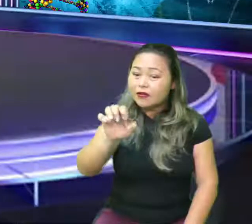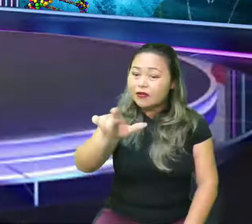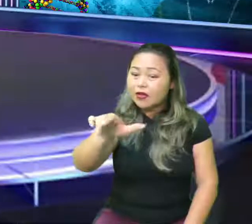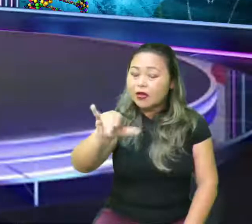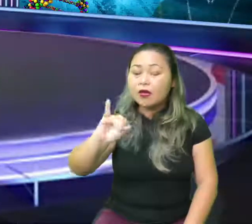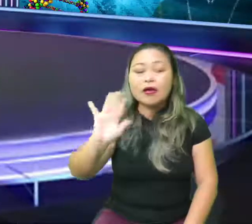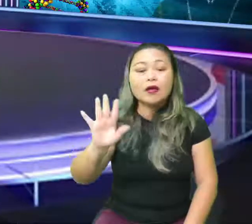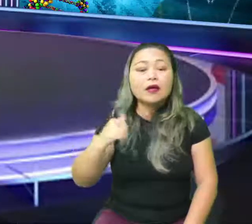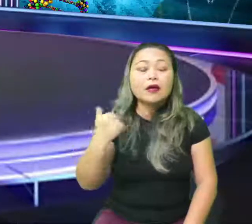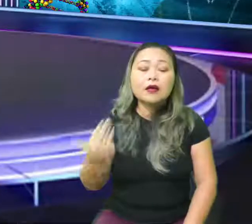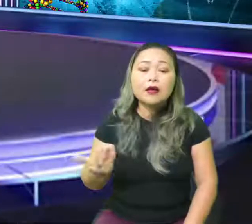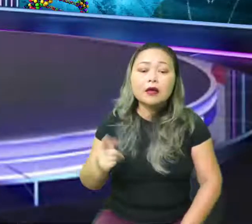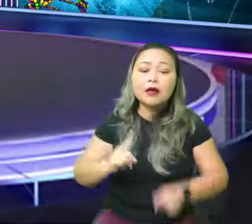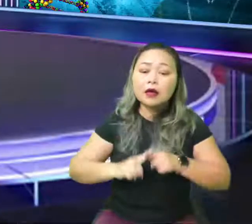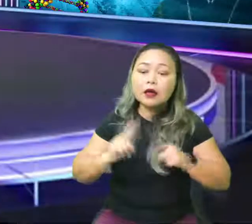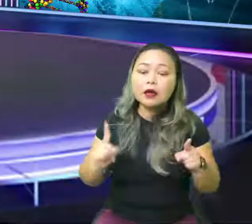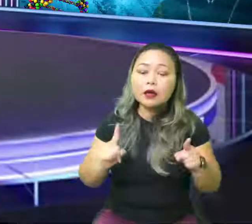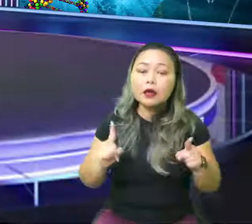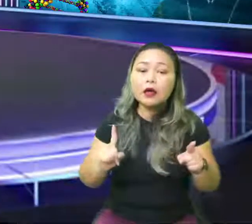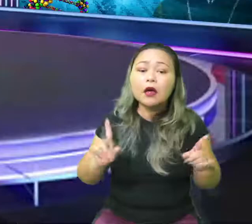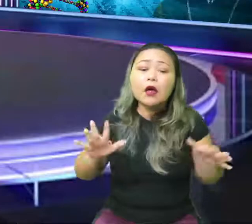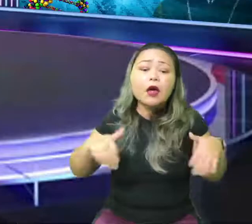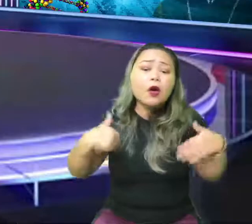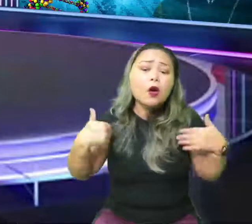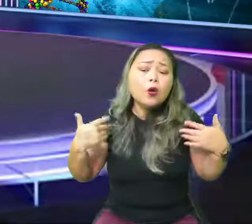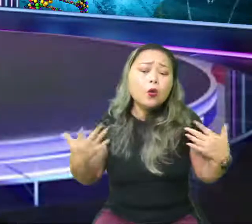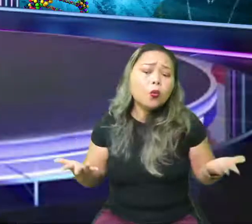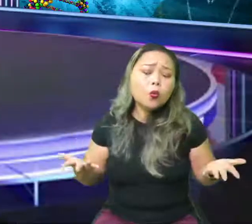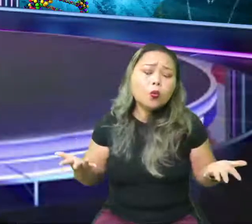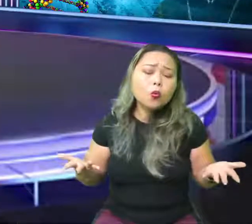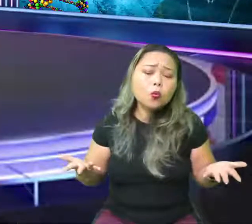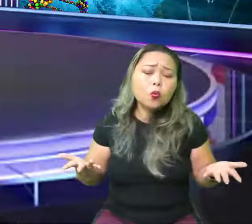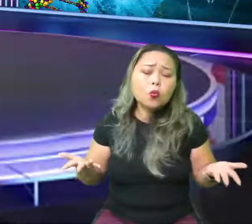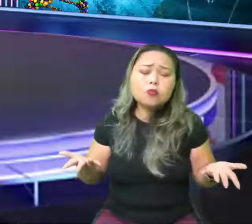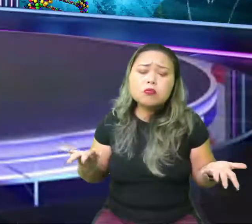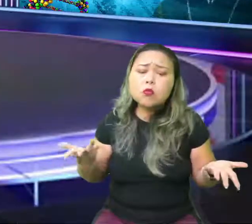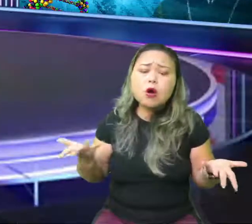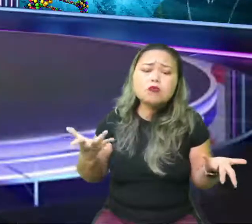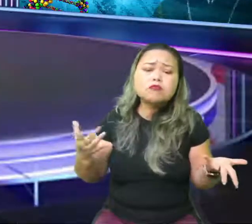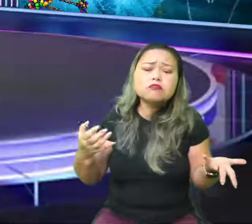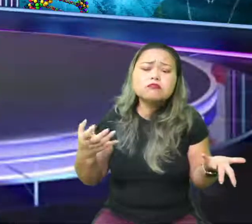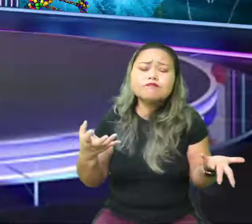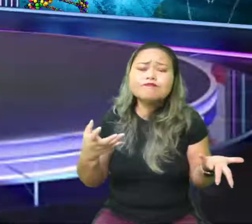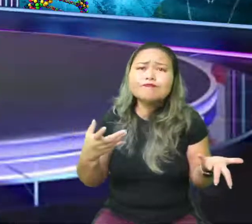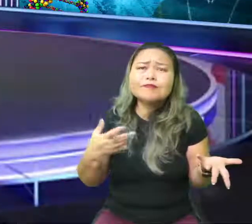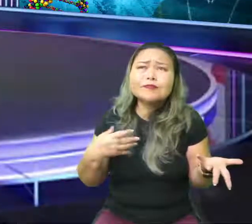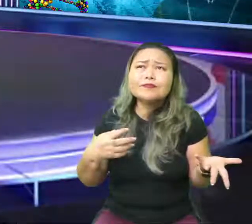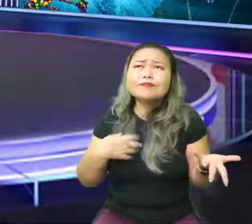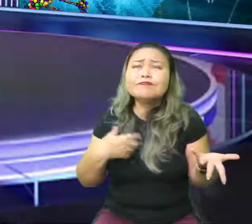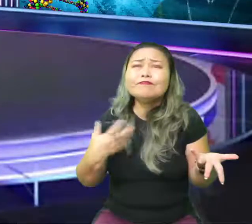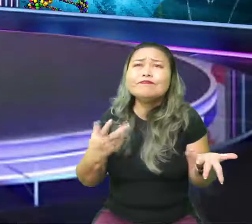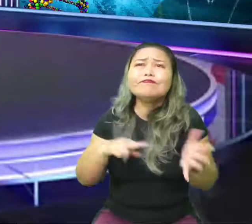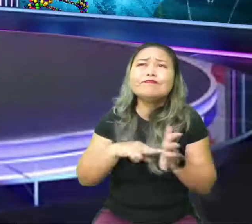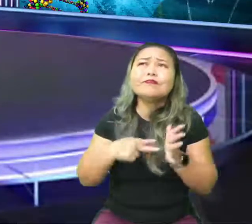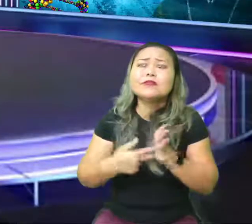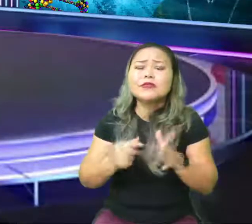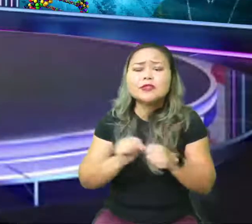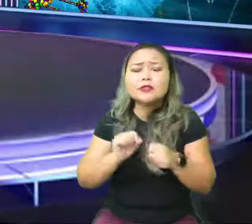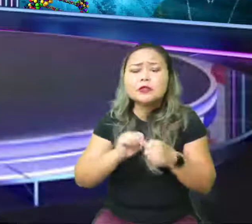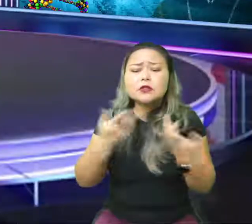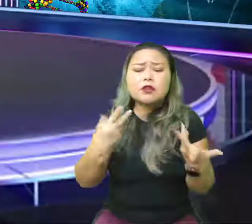aqui um pouquinho. Mas qual é o sentido, né, de toda essa vida, essa diversidade, galera? Quando a gente